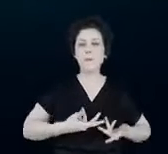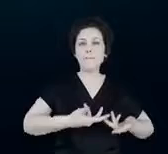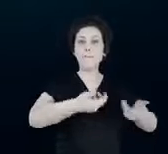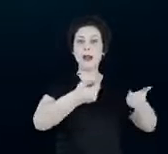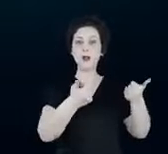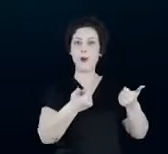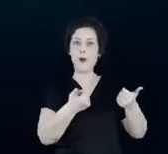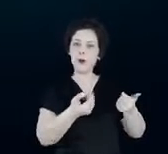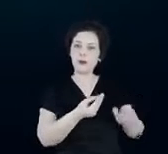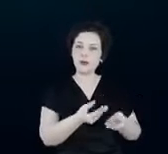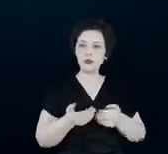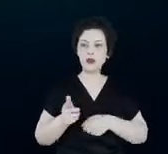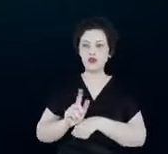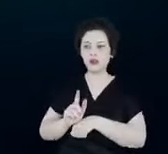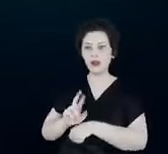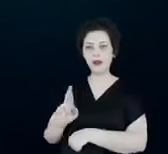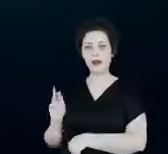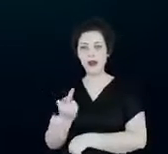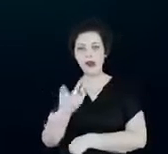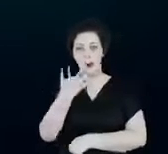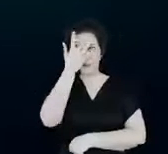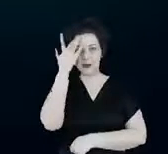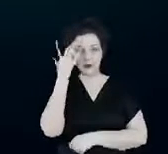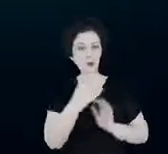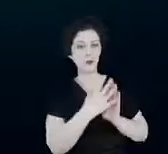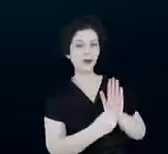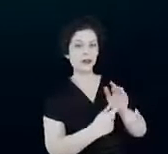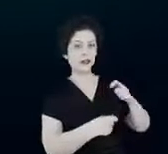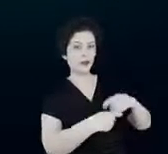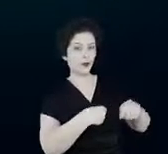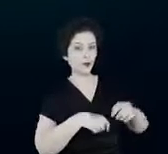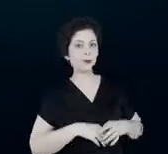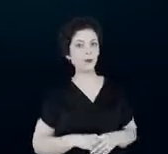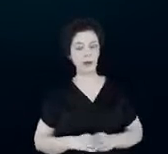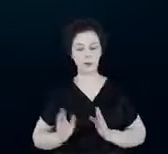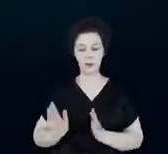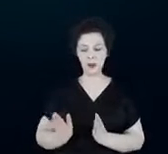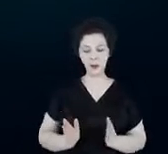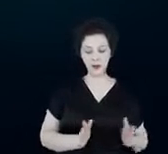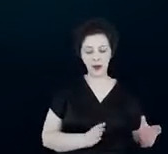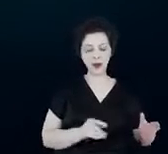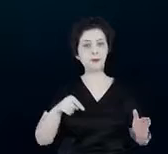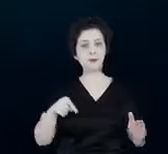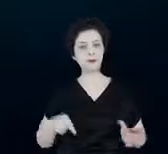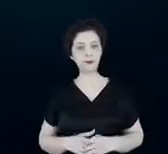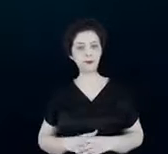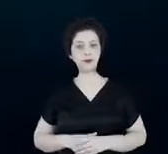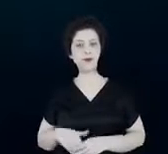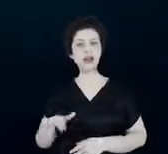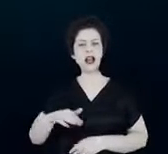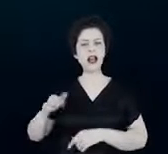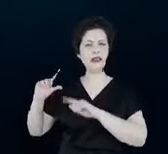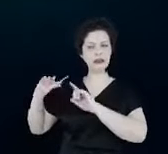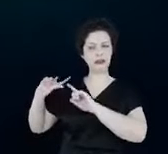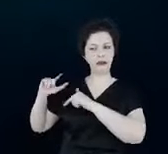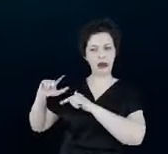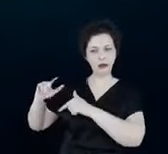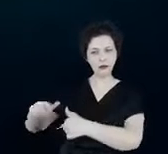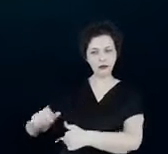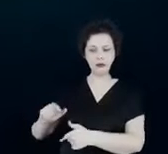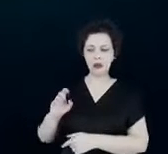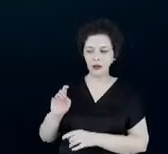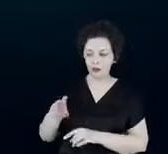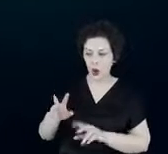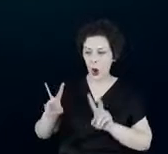de gestão de pessoas a ferramentas a modelo de negócio né então a gente passa aí do mundo tradicional de